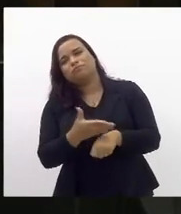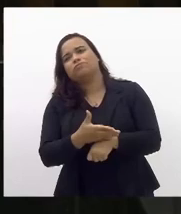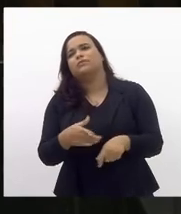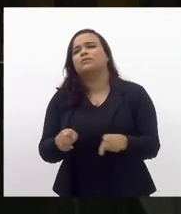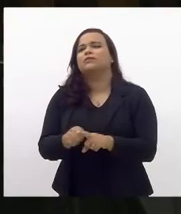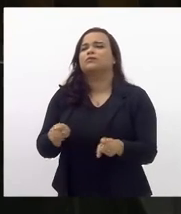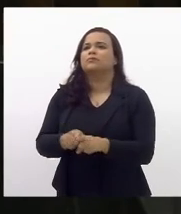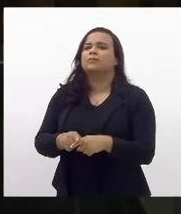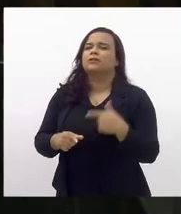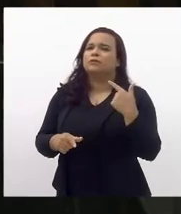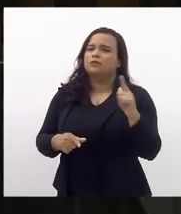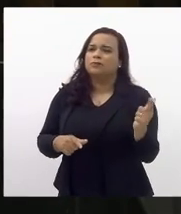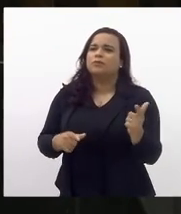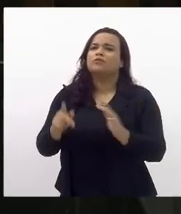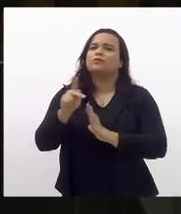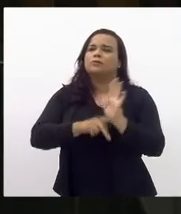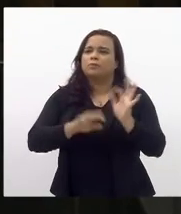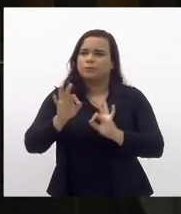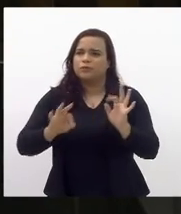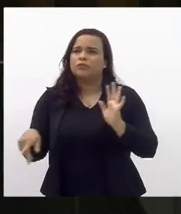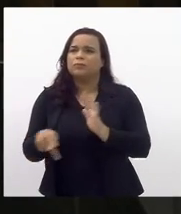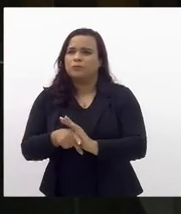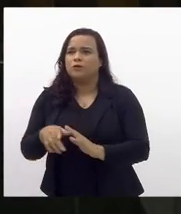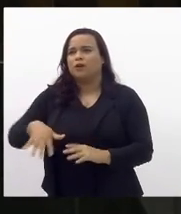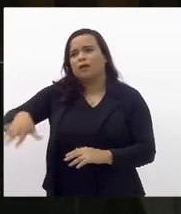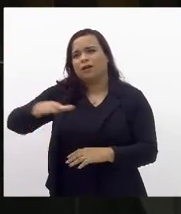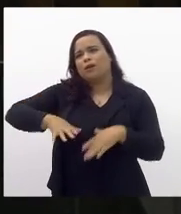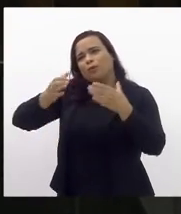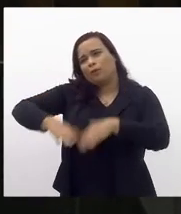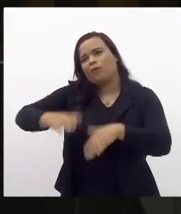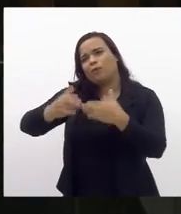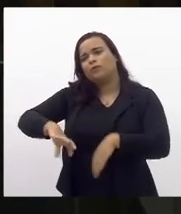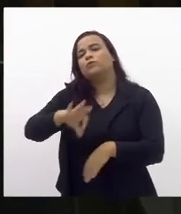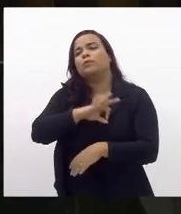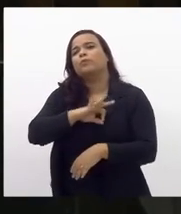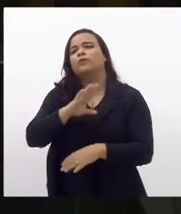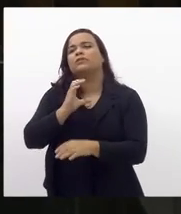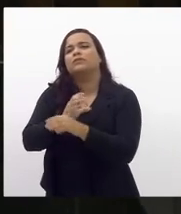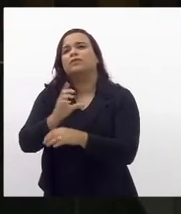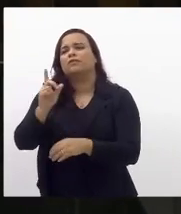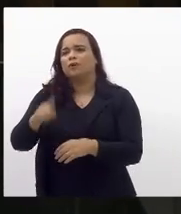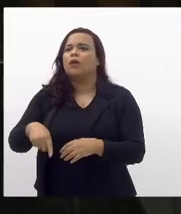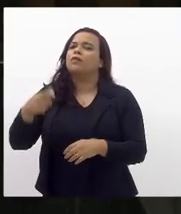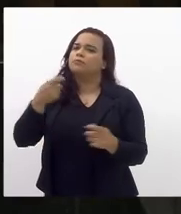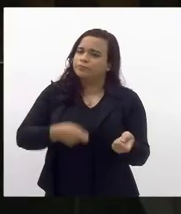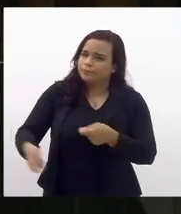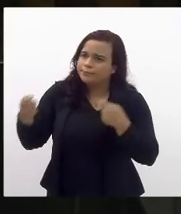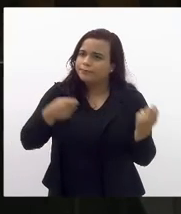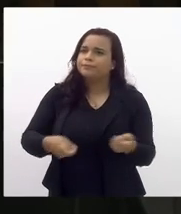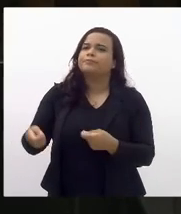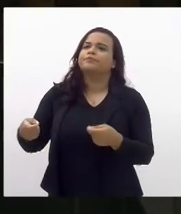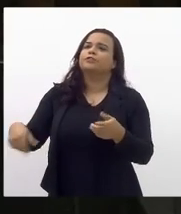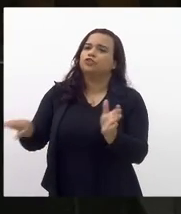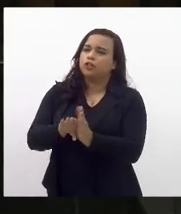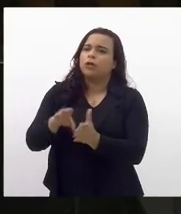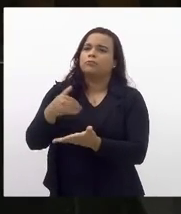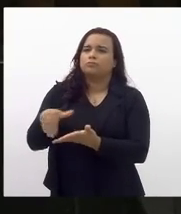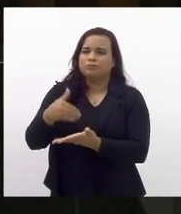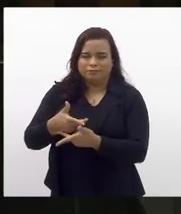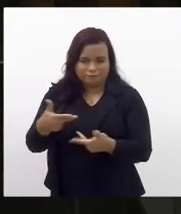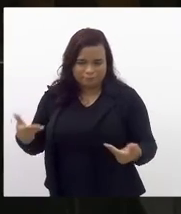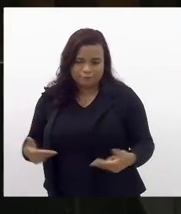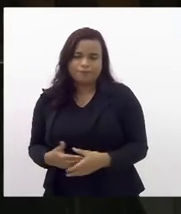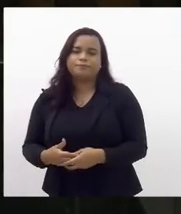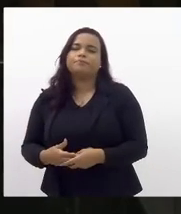de autoria de Vossa Excelência no tocante ao concurso da Polícia Civil, que é uma pauta recorrente que chega aos nossos gabinetes. Então, dizer